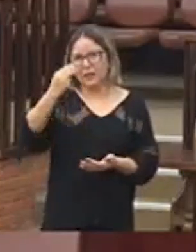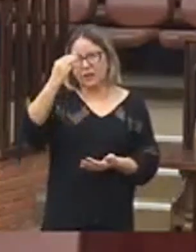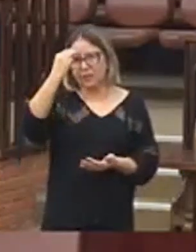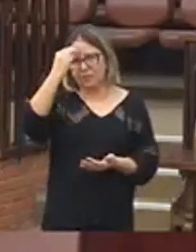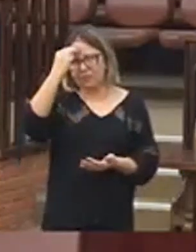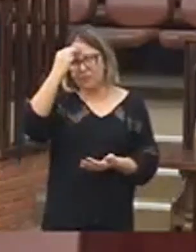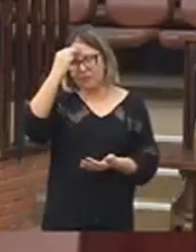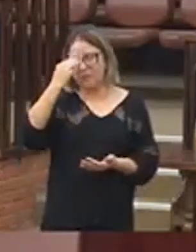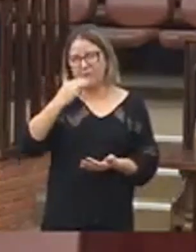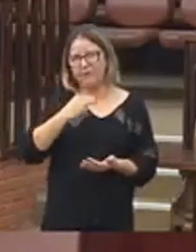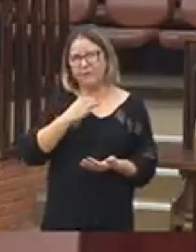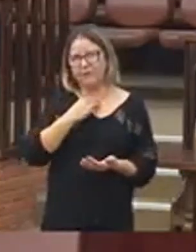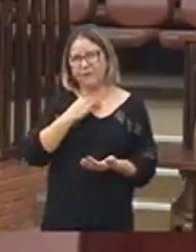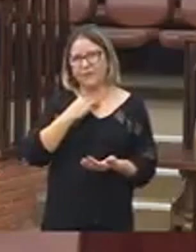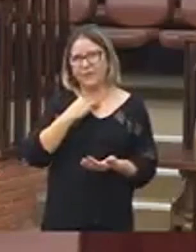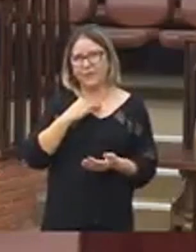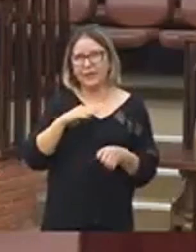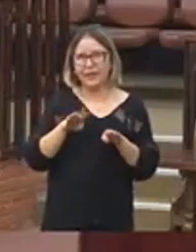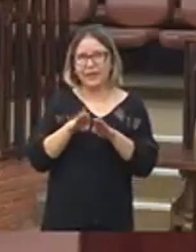que estavam com ele.